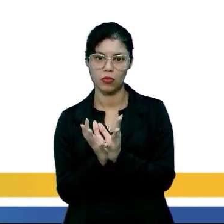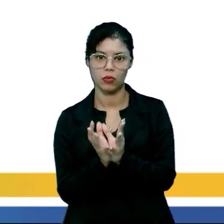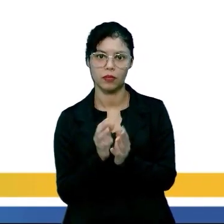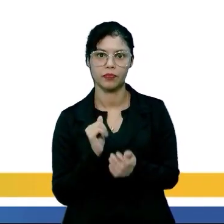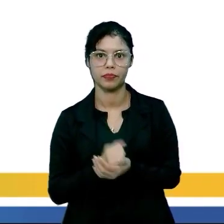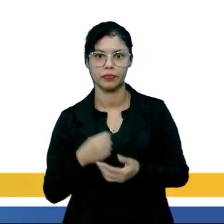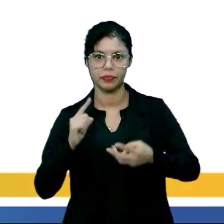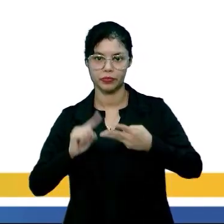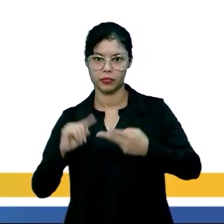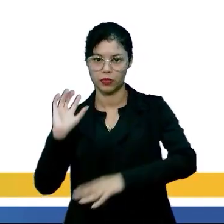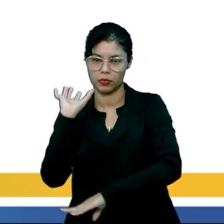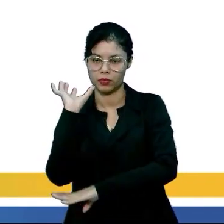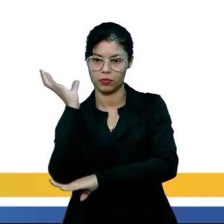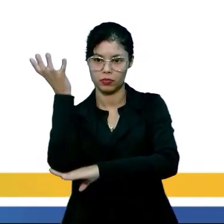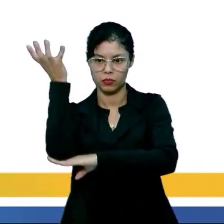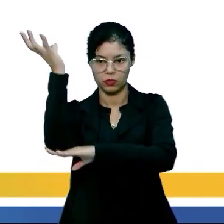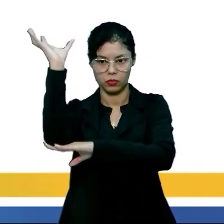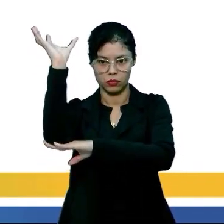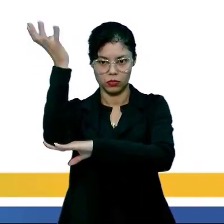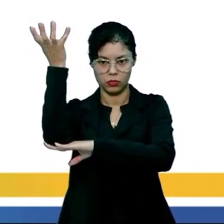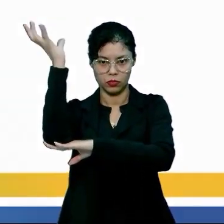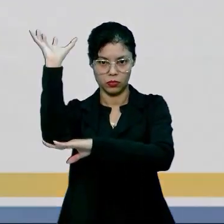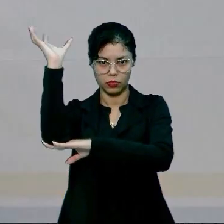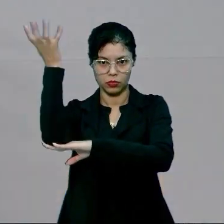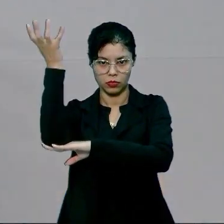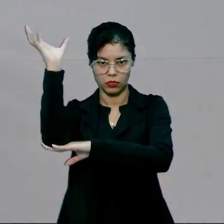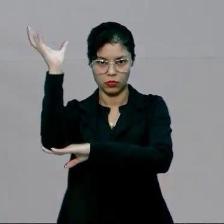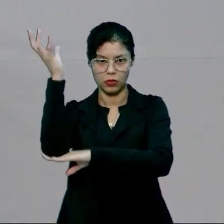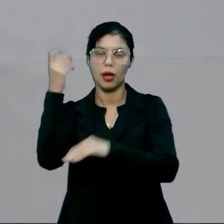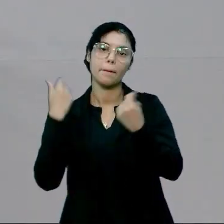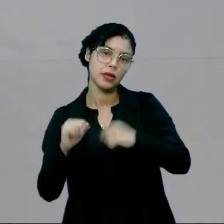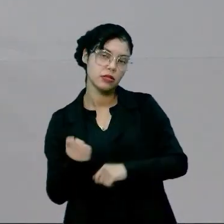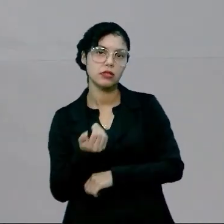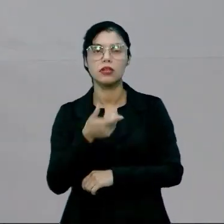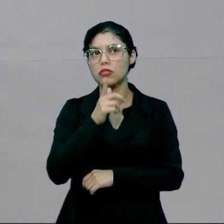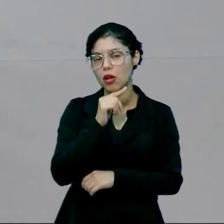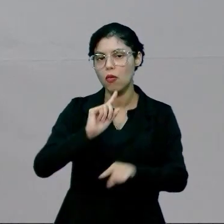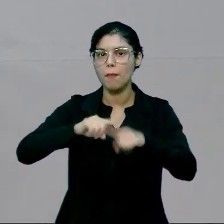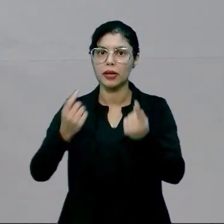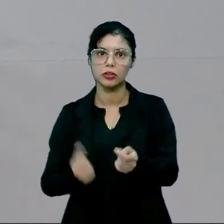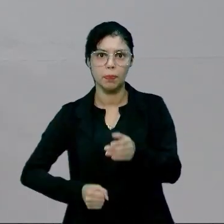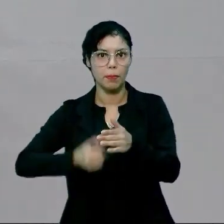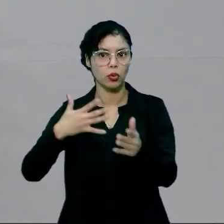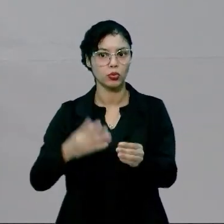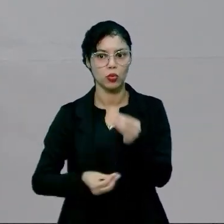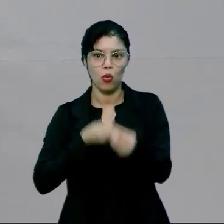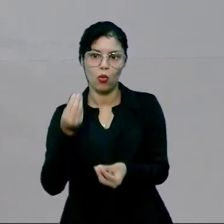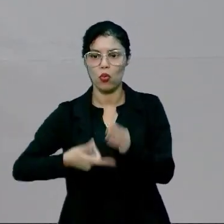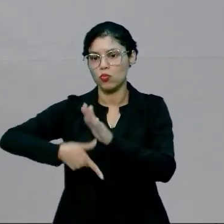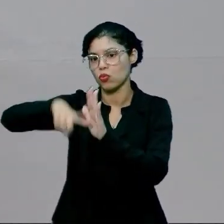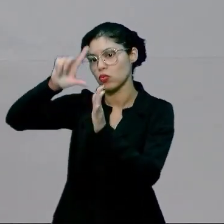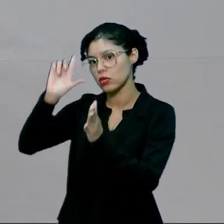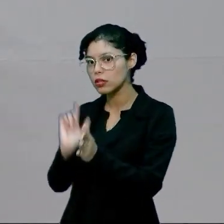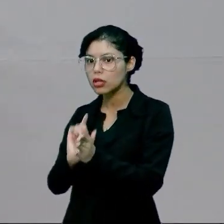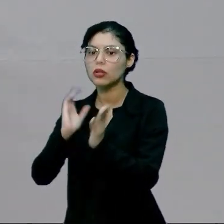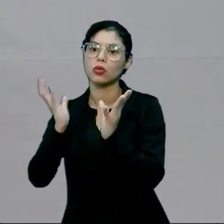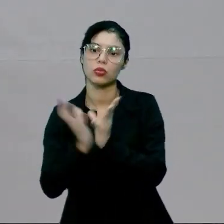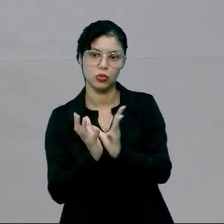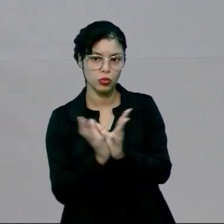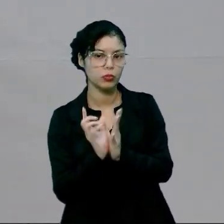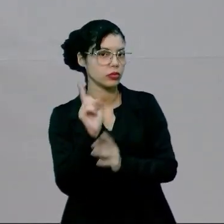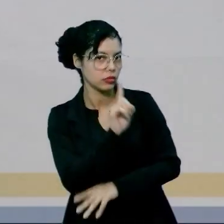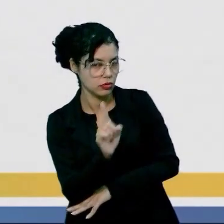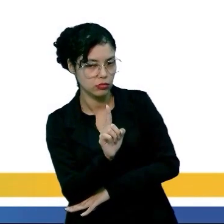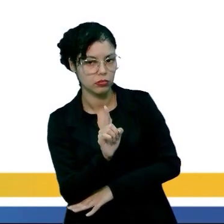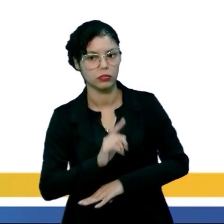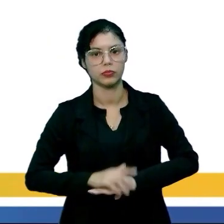que praticamente ele não depende tanto de água. É claro que ele depende de água para, né, para sobrevivência, fazer